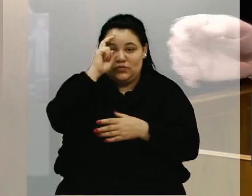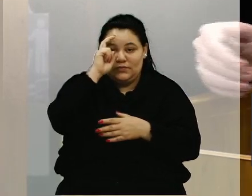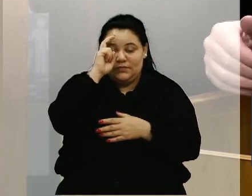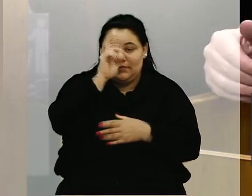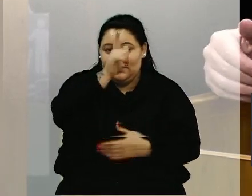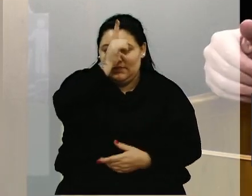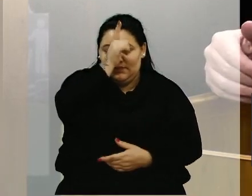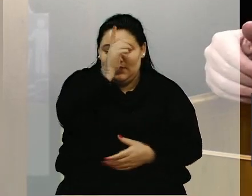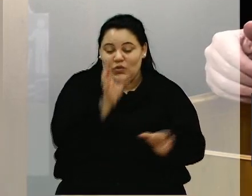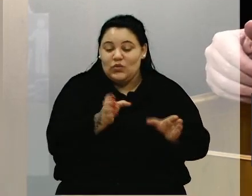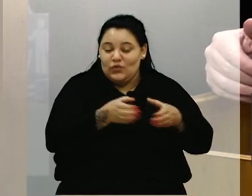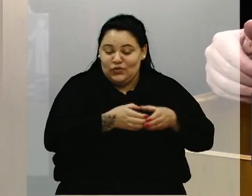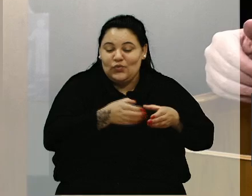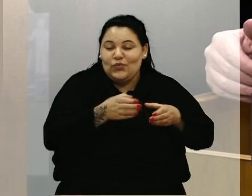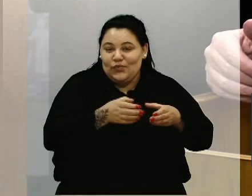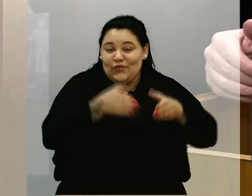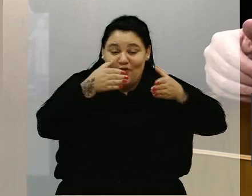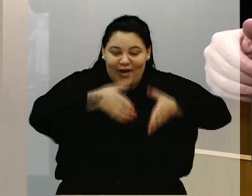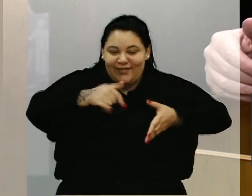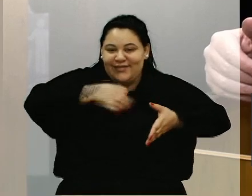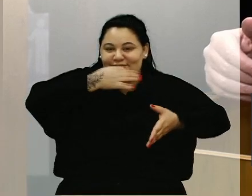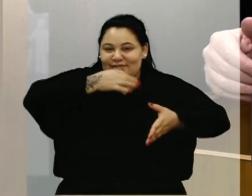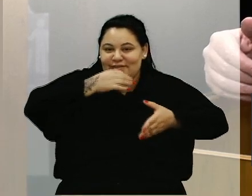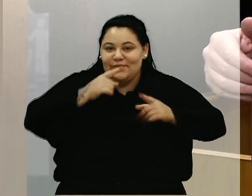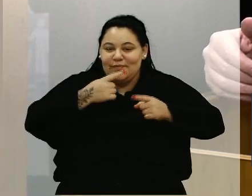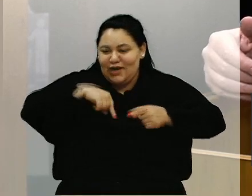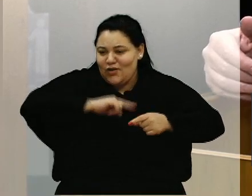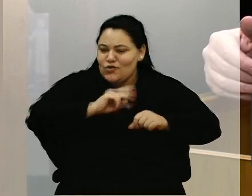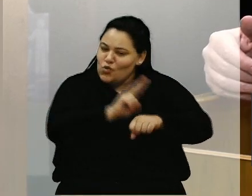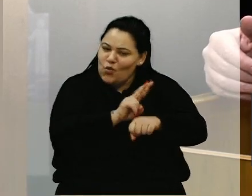Caxias do Sul, né, para justamente preservar, não